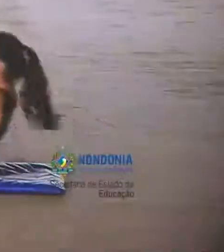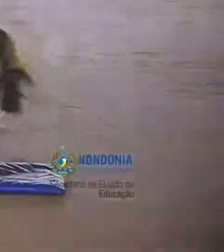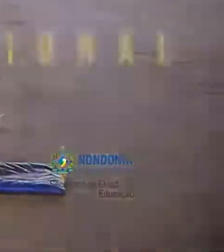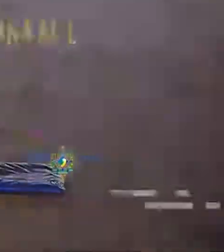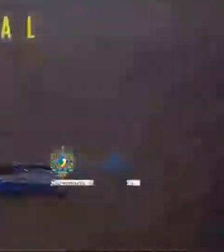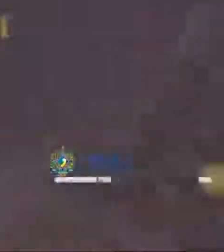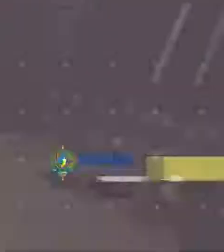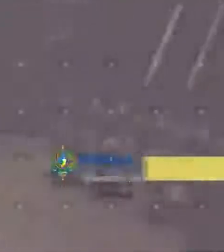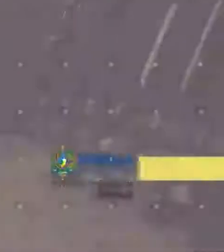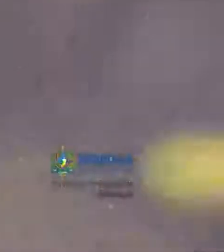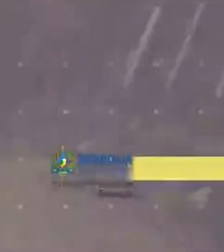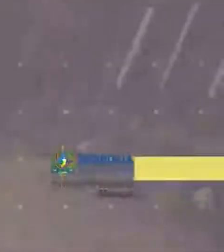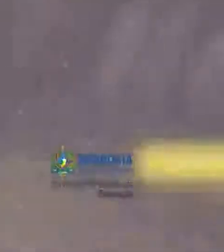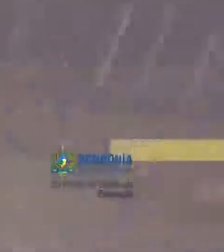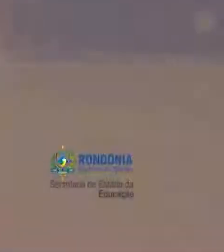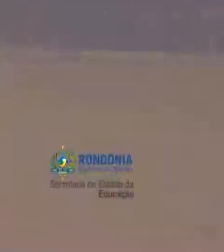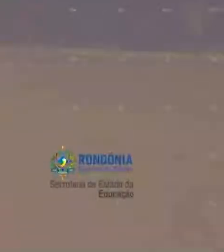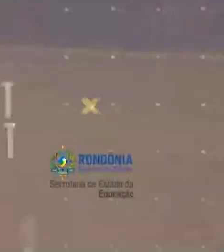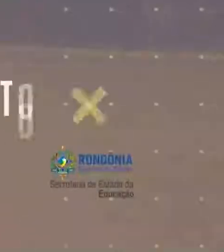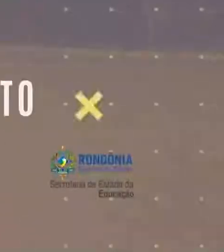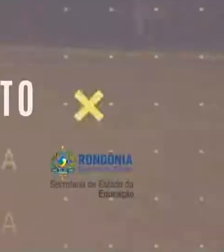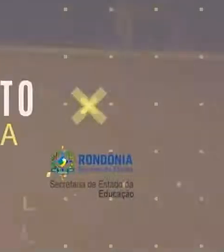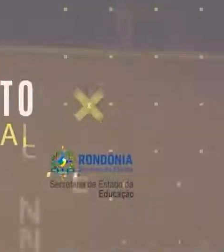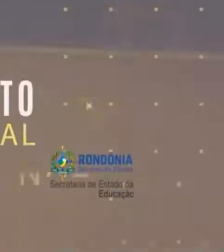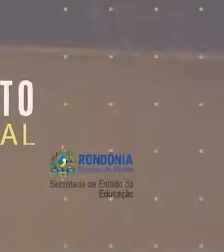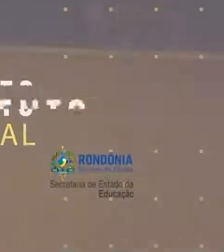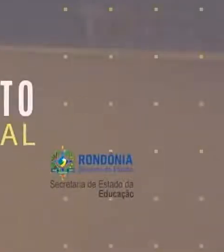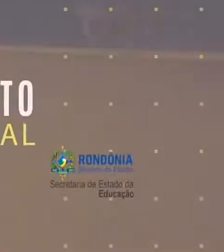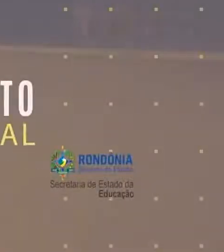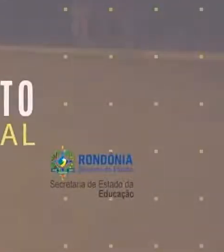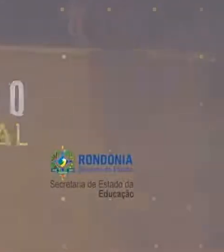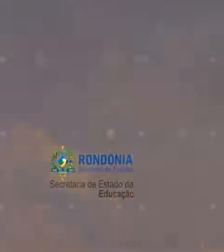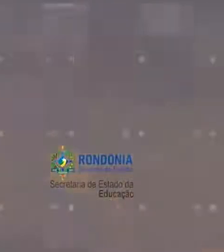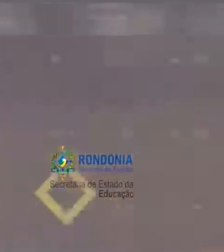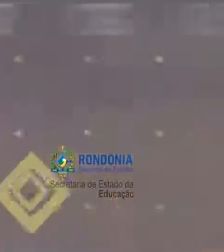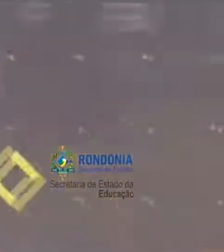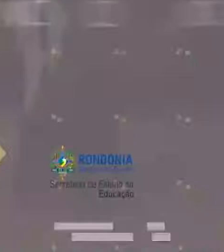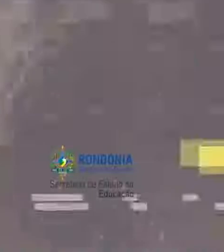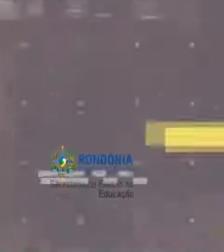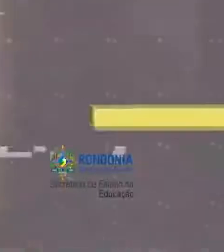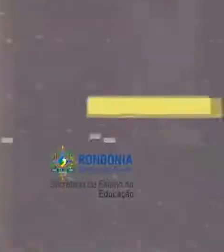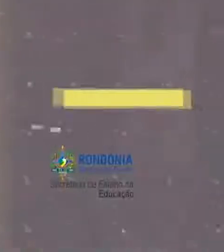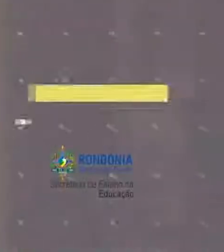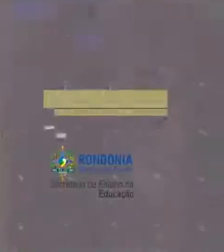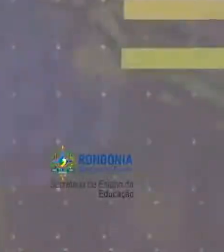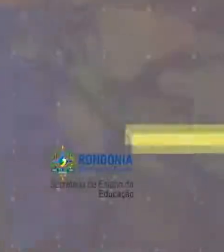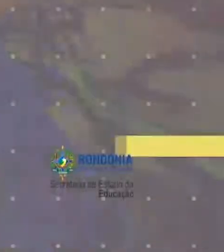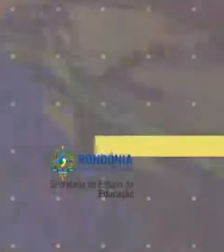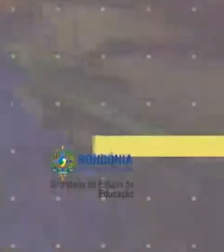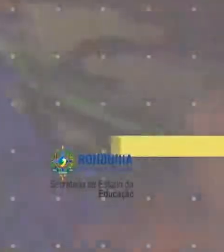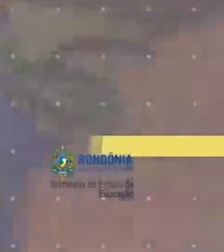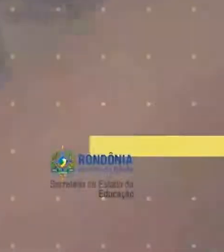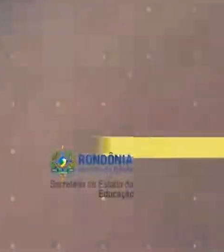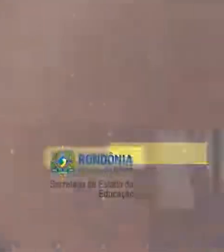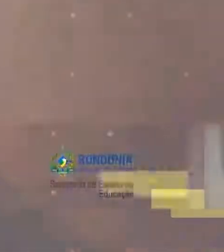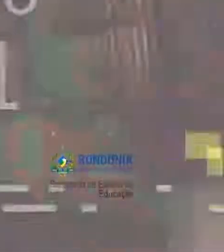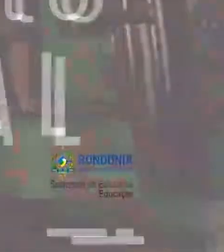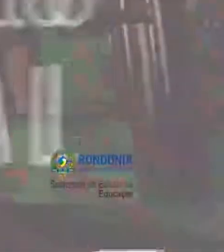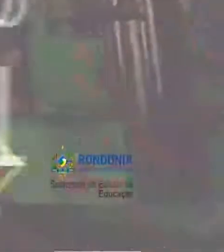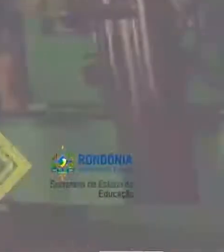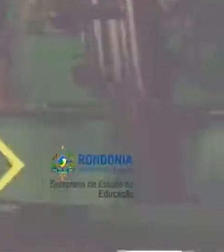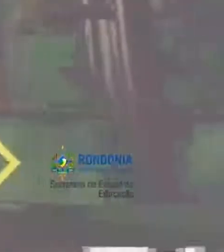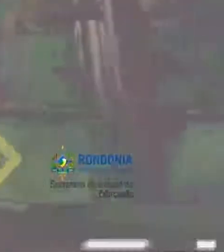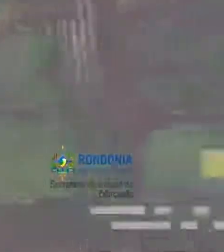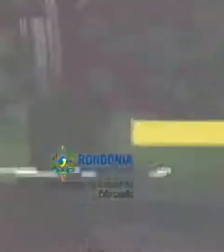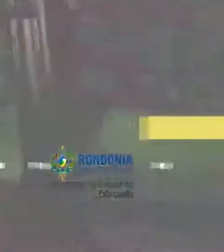e agilidade. Essa prática de atividade física tira as pessoas daqueles movimentos mecânicos, como acontece na musculação.